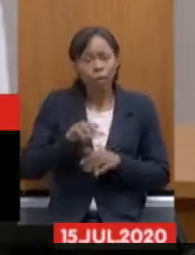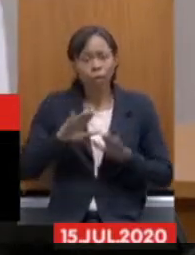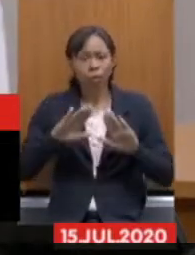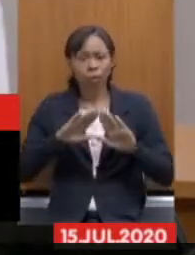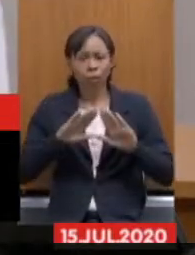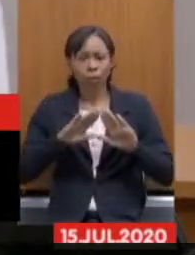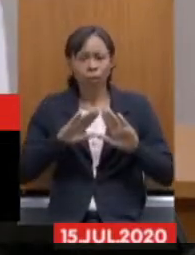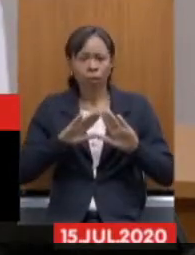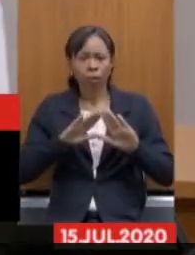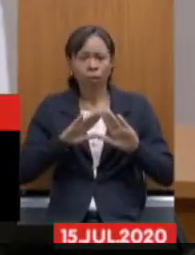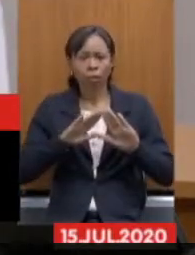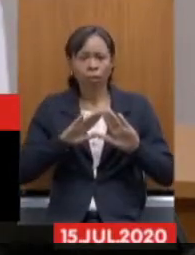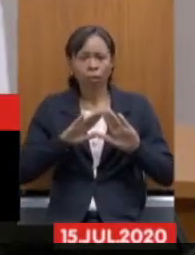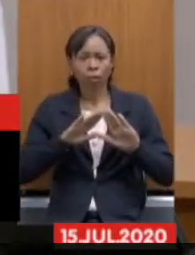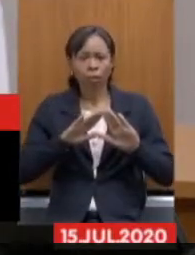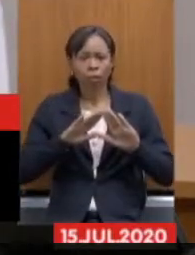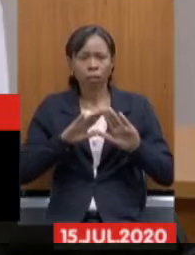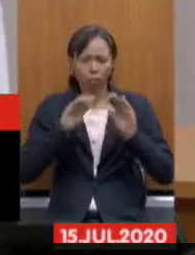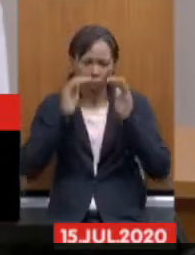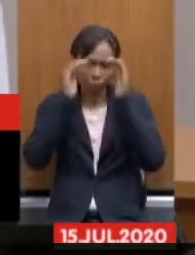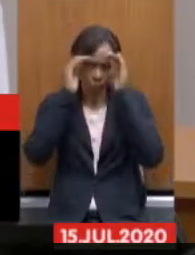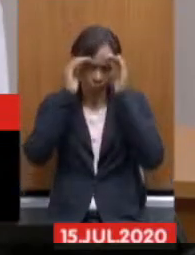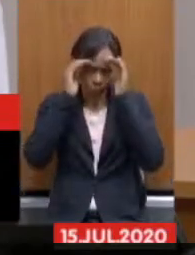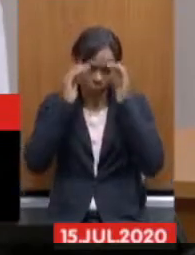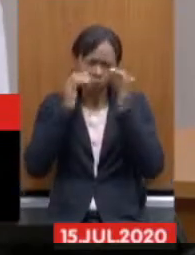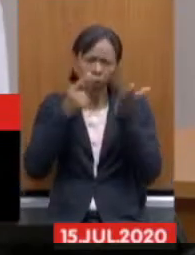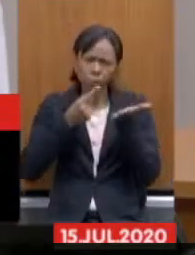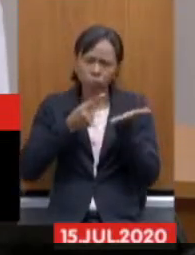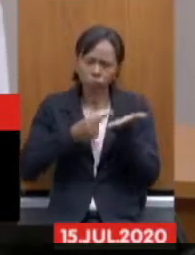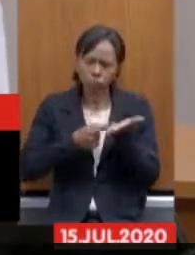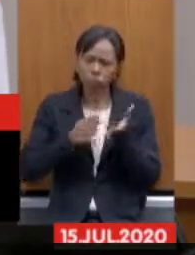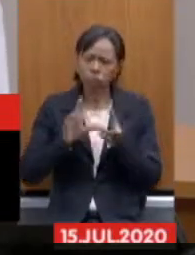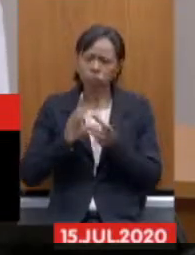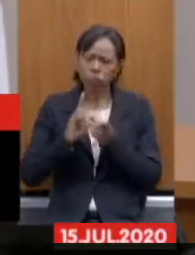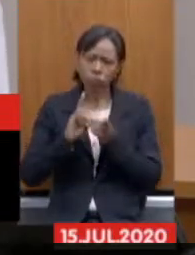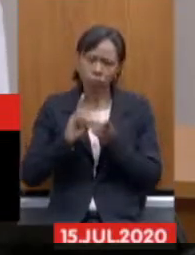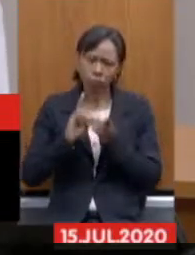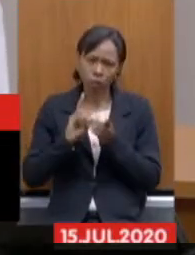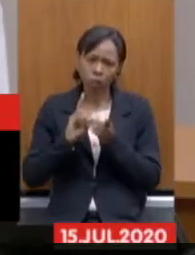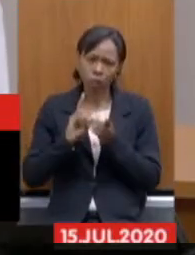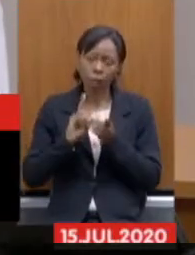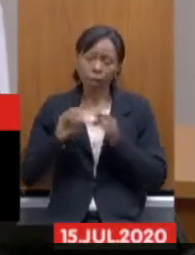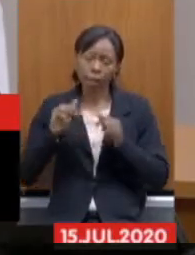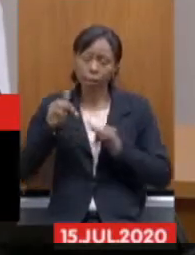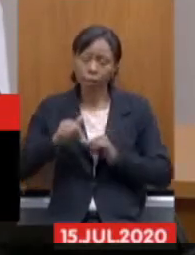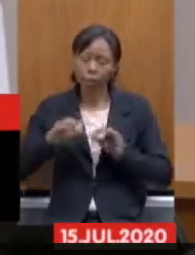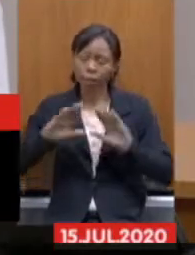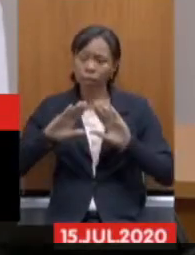comprometida com a democracia essa casa do povo